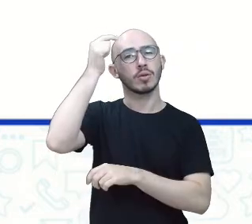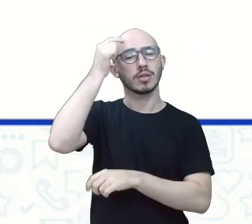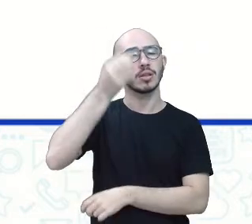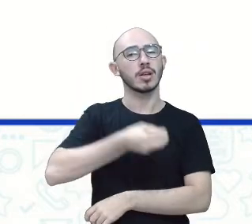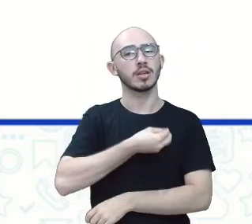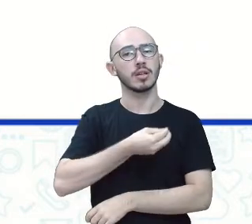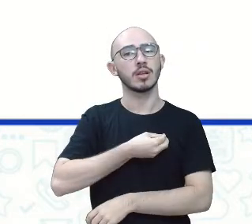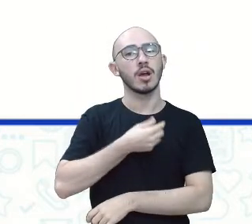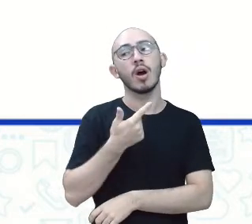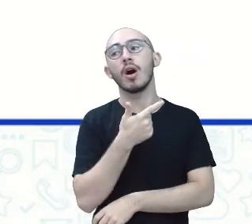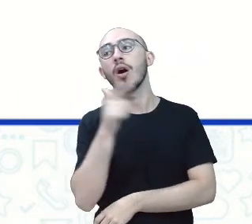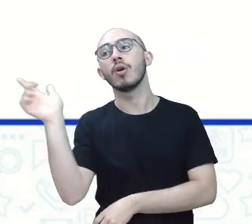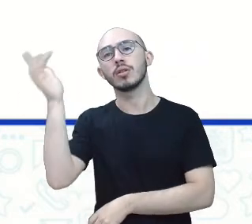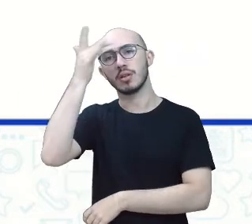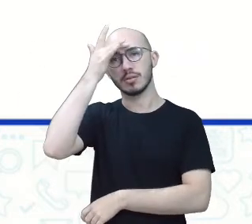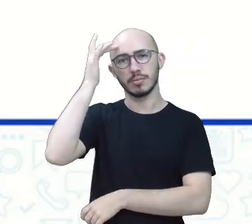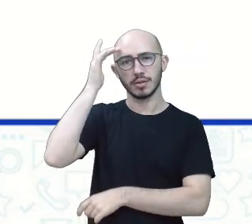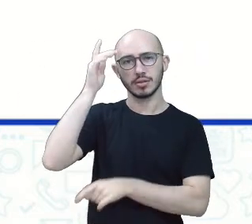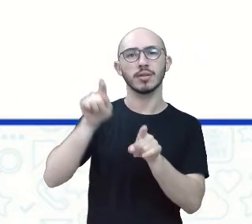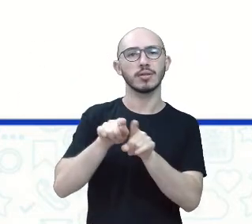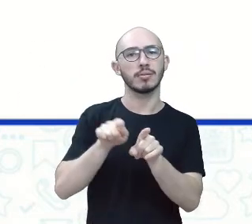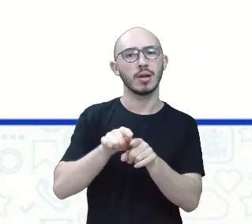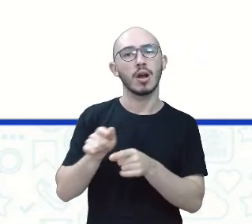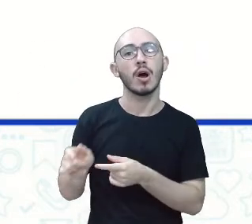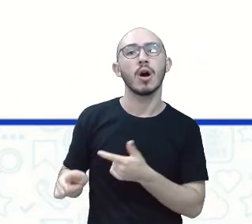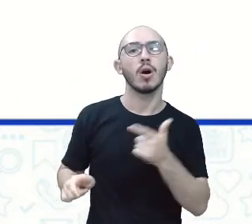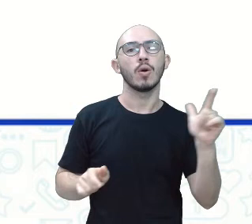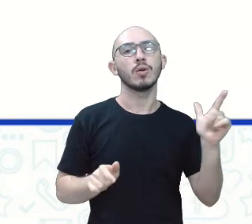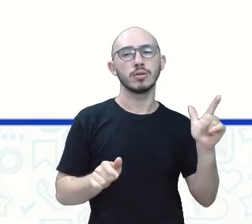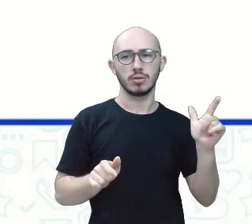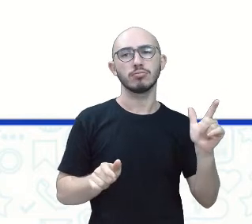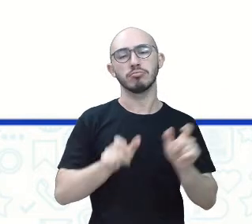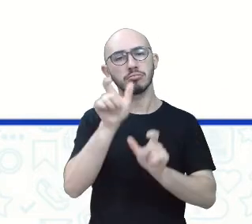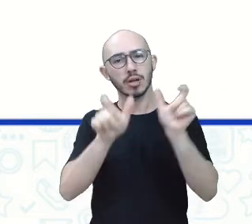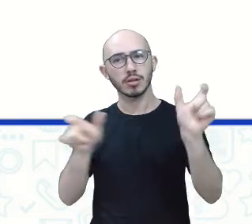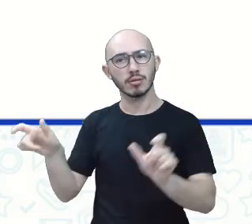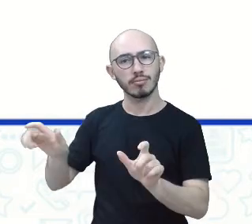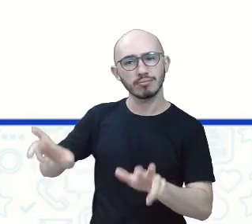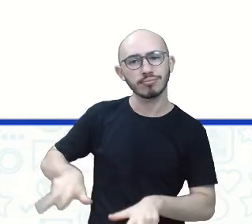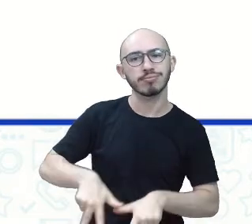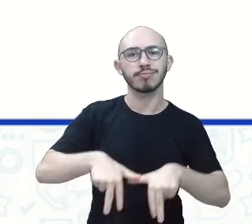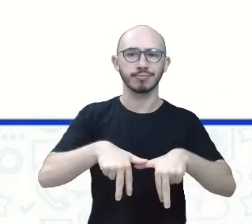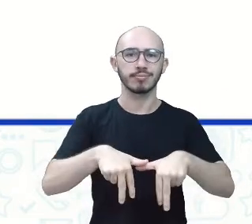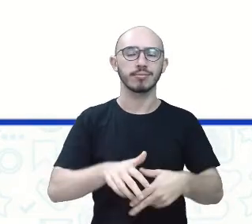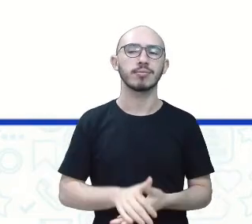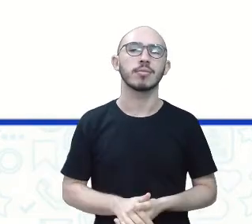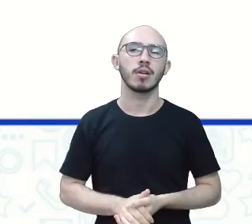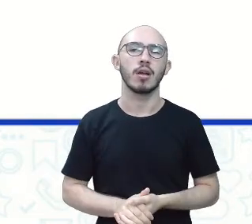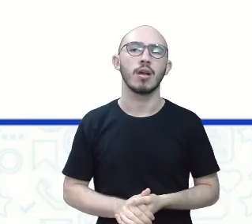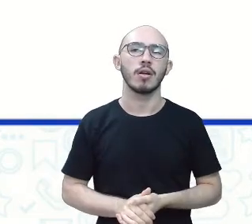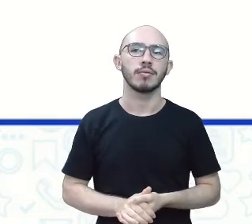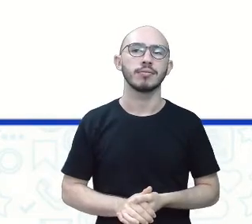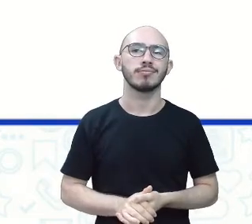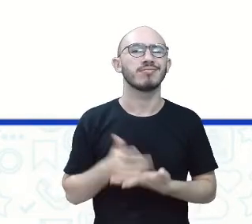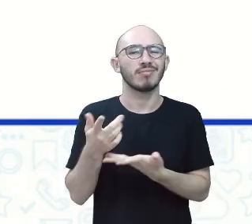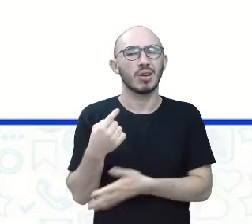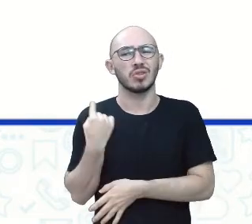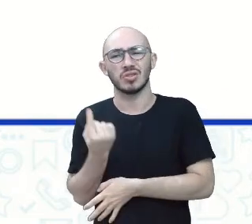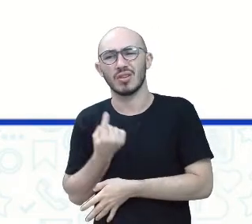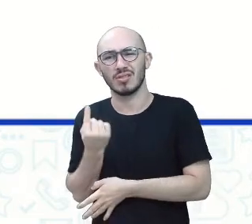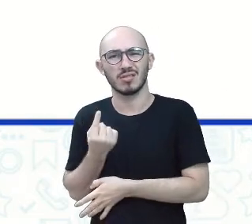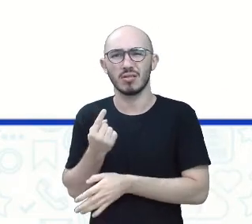de outros homens e de outros companheiros. Não mais se refugiará na